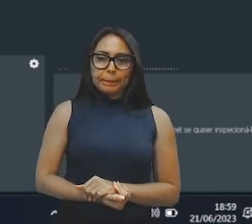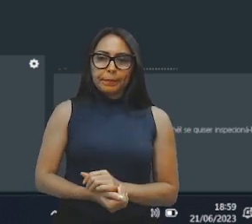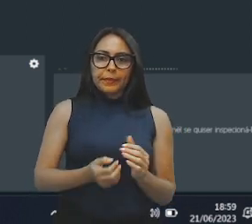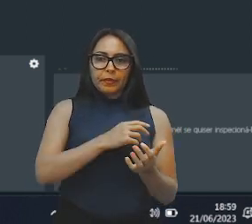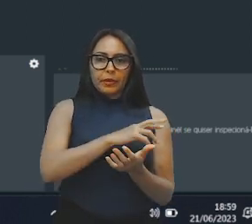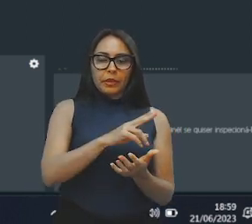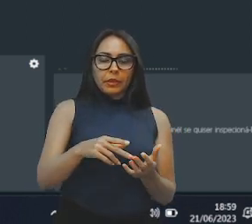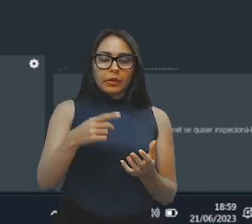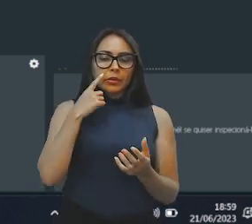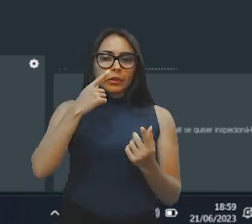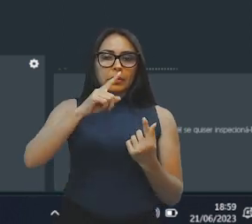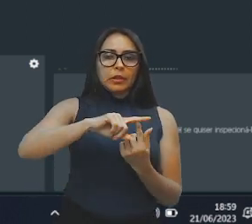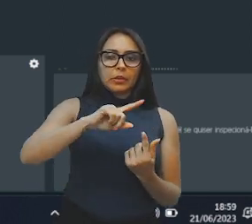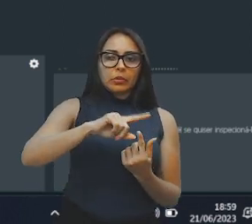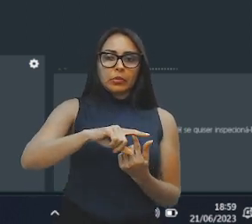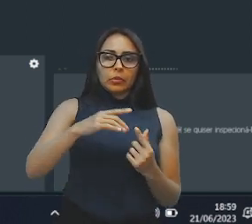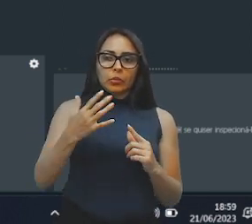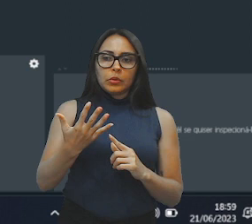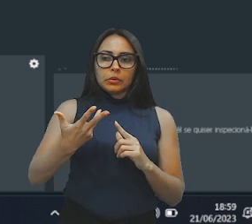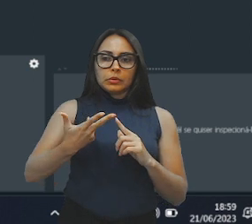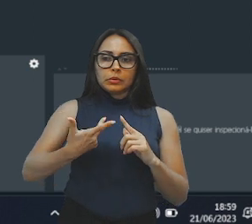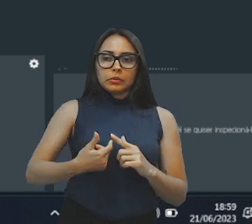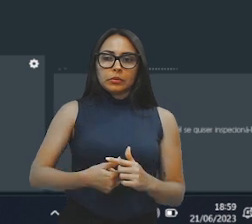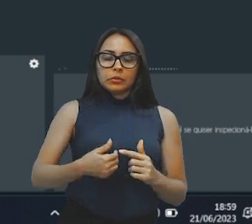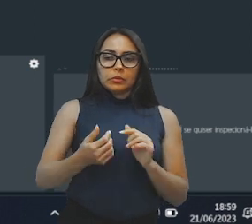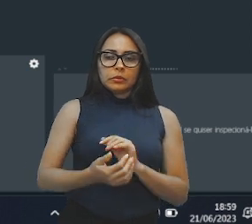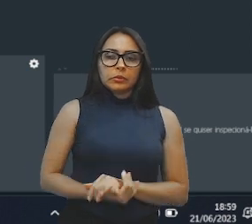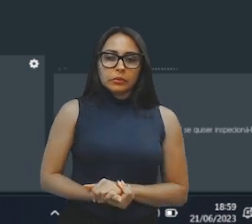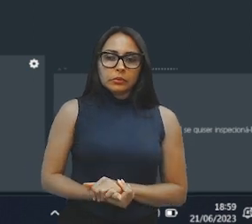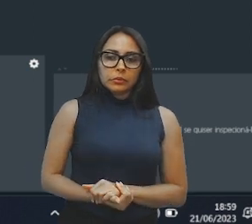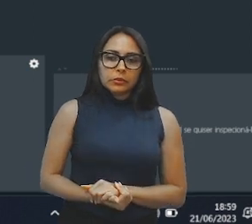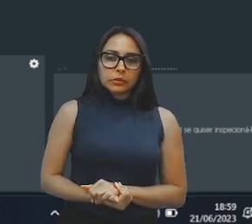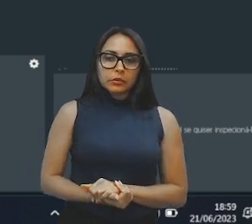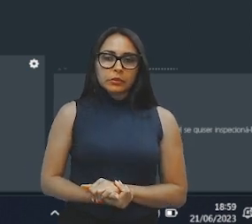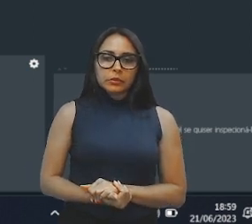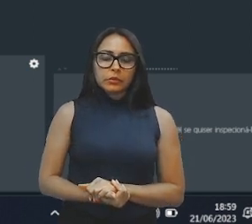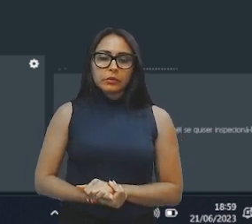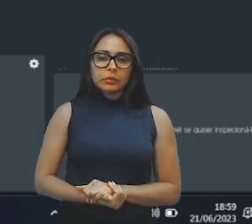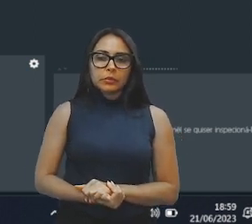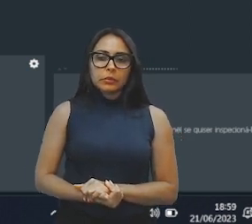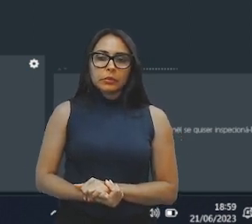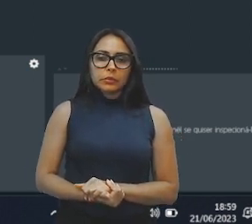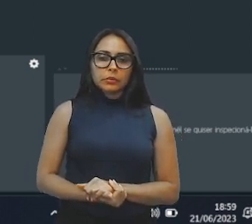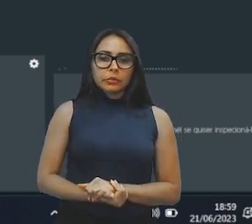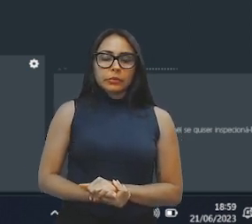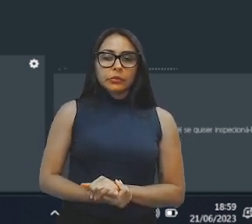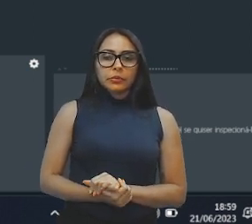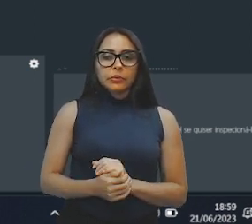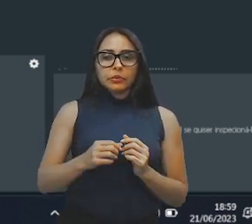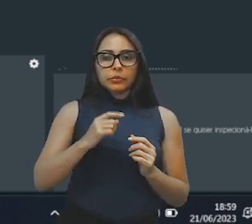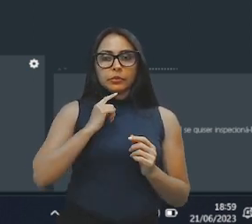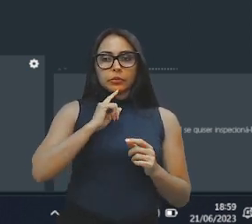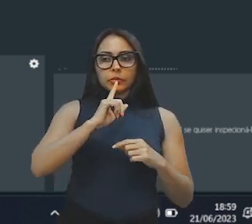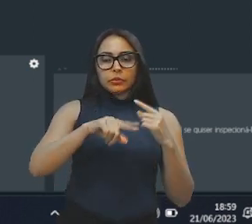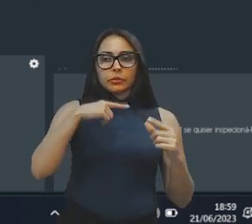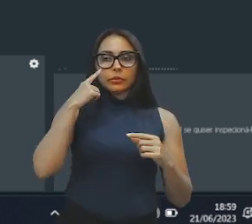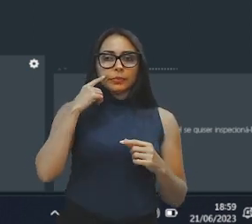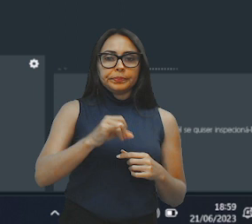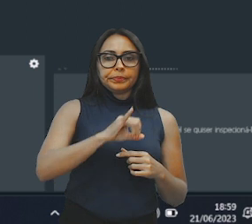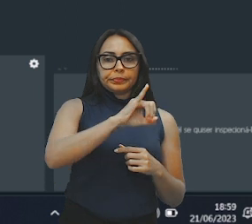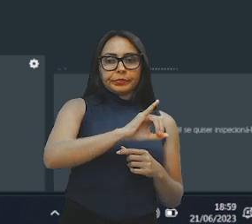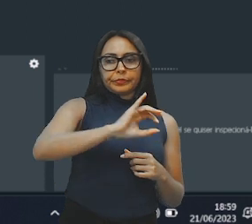quantidade, onde eu vou armazenar o número de alunos. Depois, i e j são variáveis do tipo inteiro, que